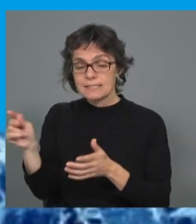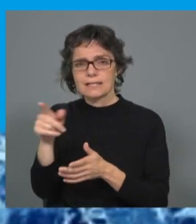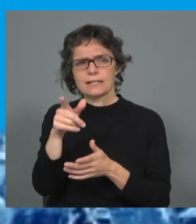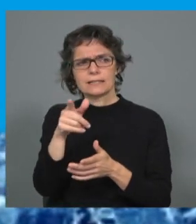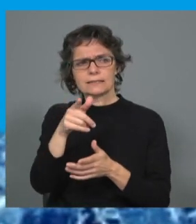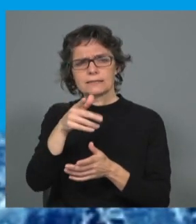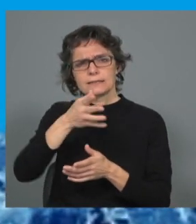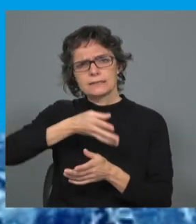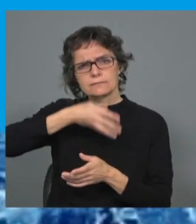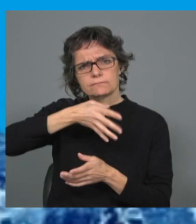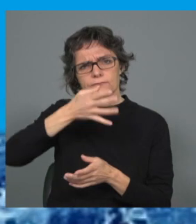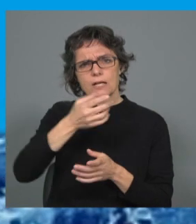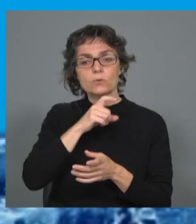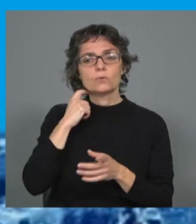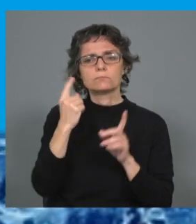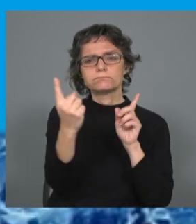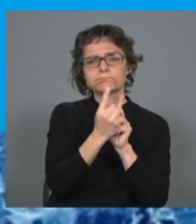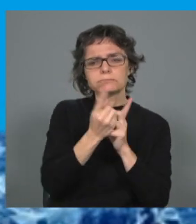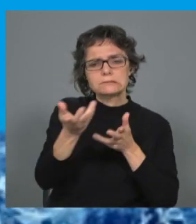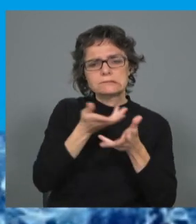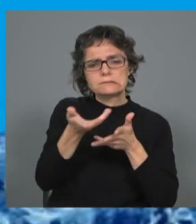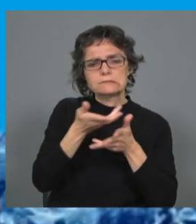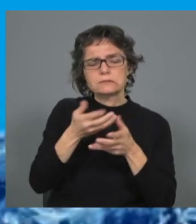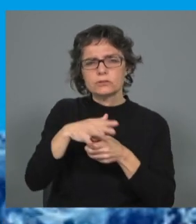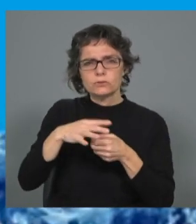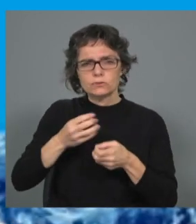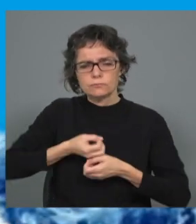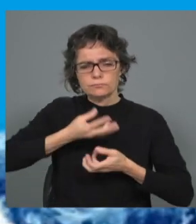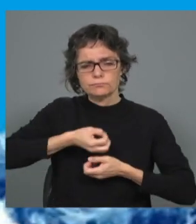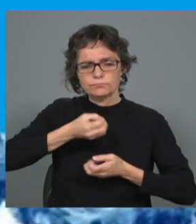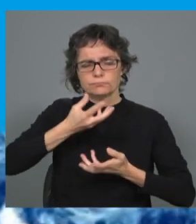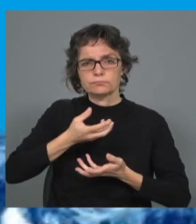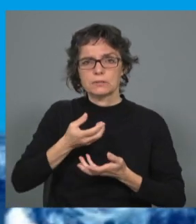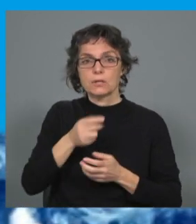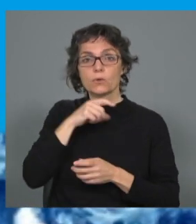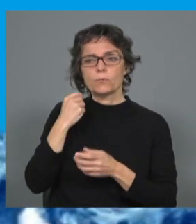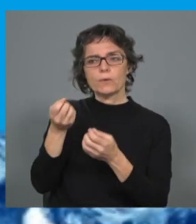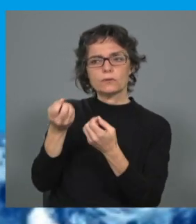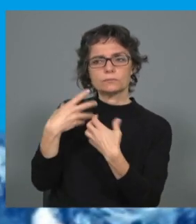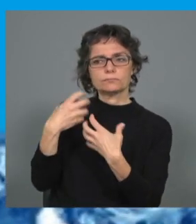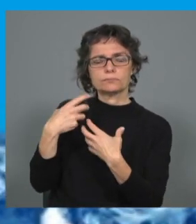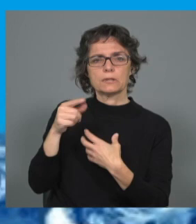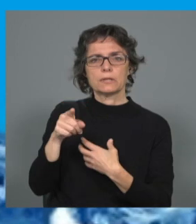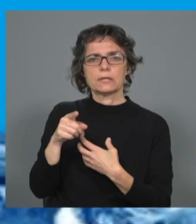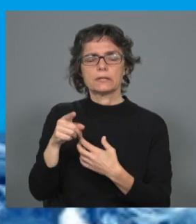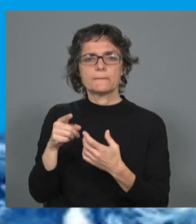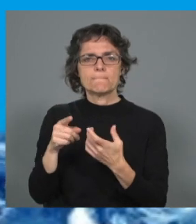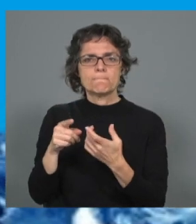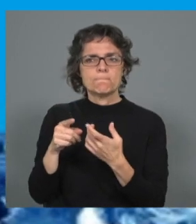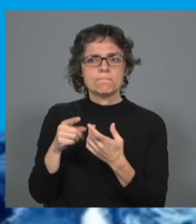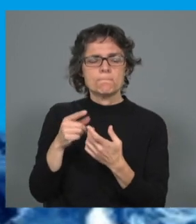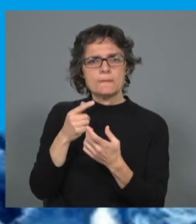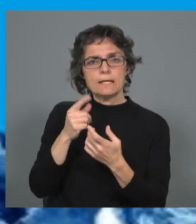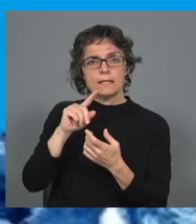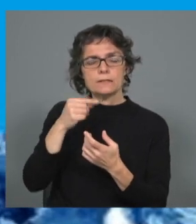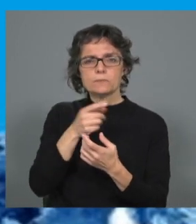sua situação, viverem e serem, enfim, terem a experiência de ouvir também as orientações